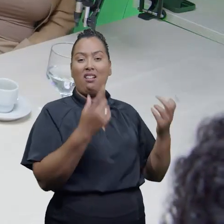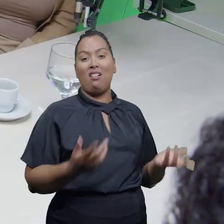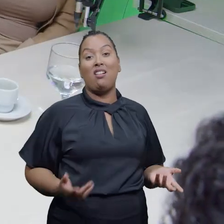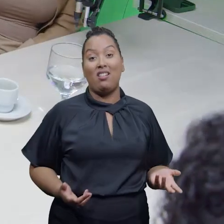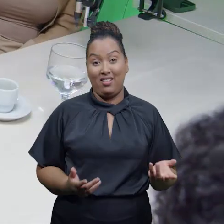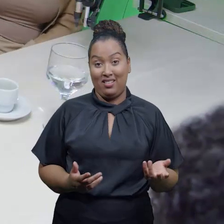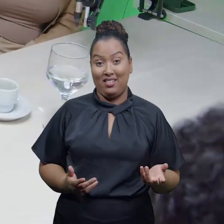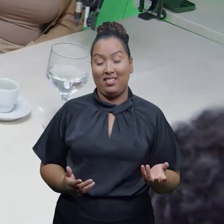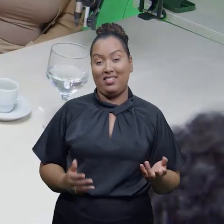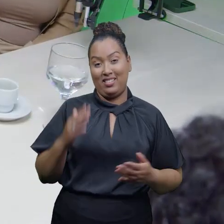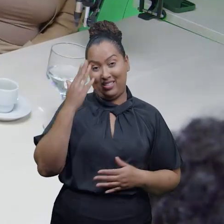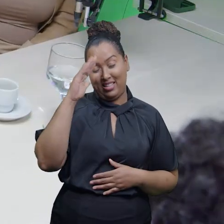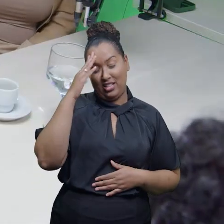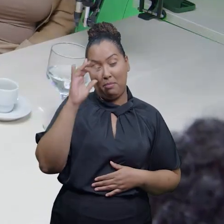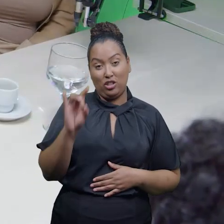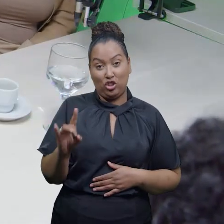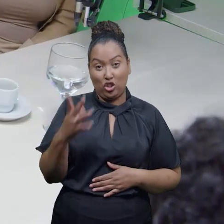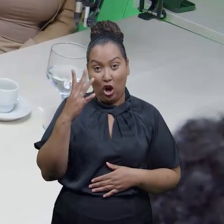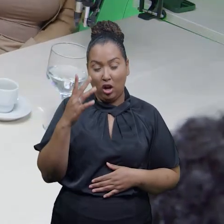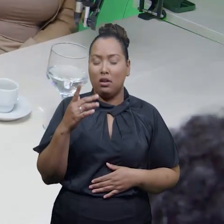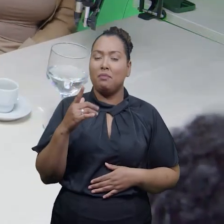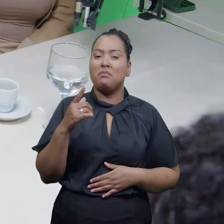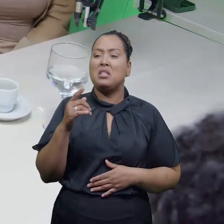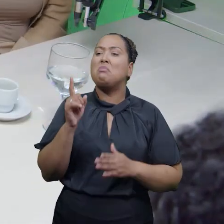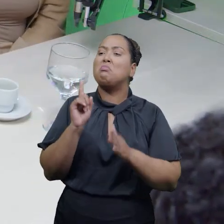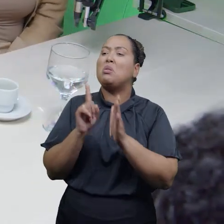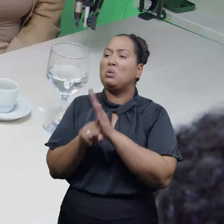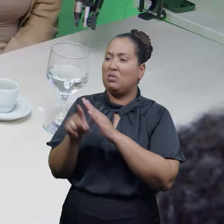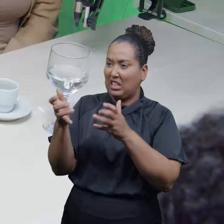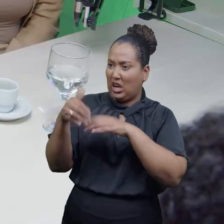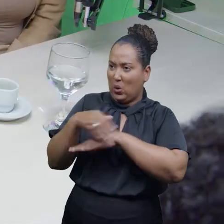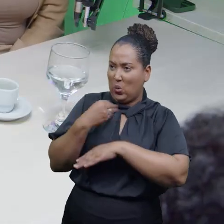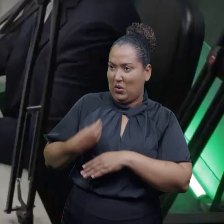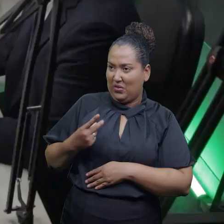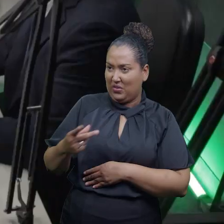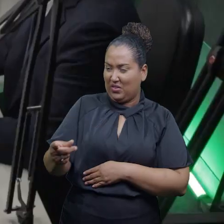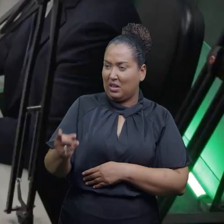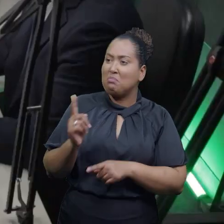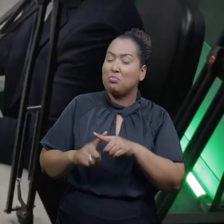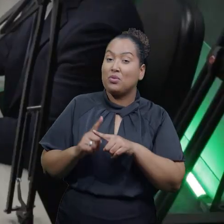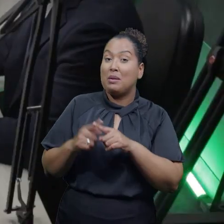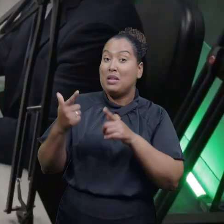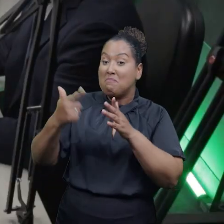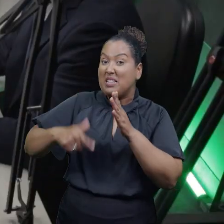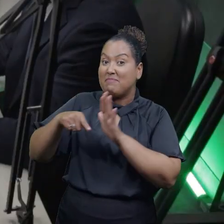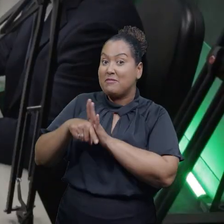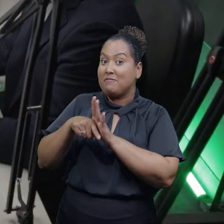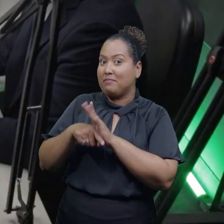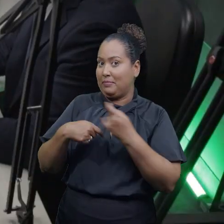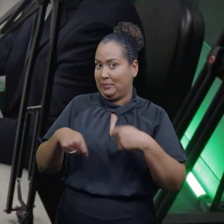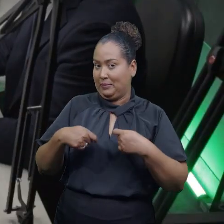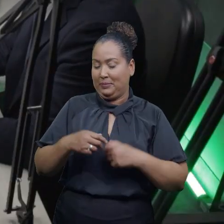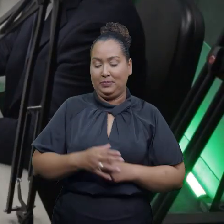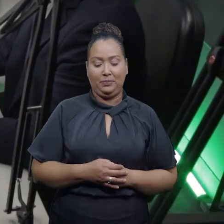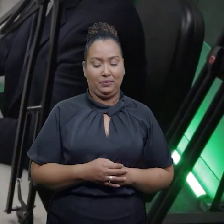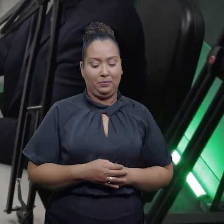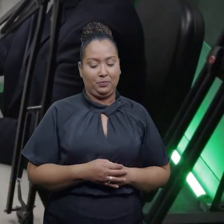tem que ir além da primeira página, né, quando a pessoa faz essa afirmação. nesse